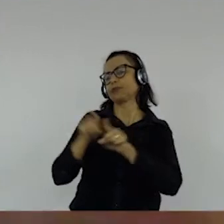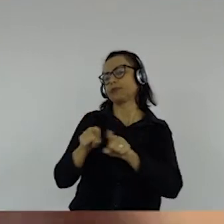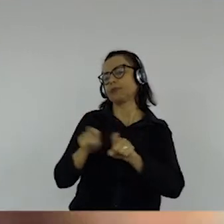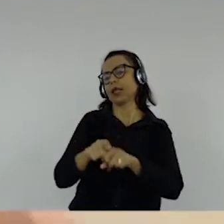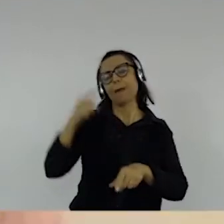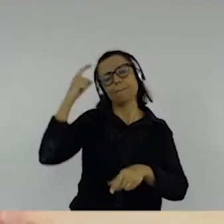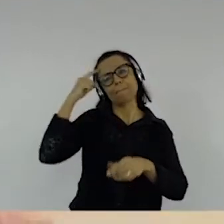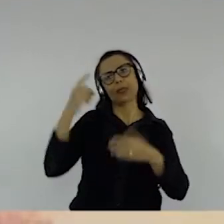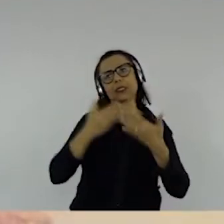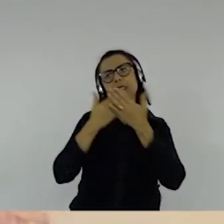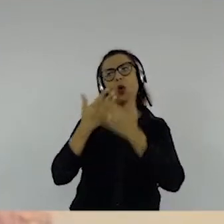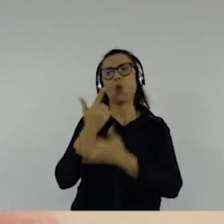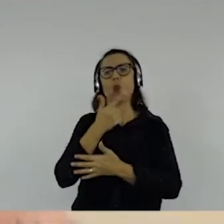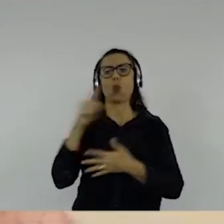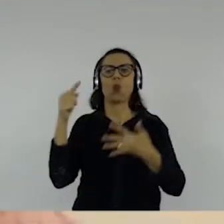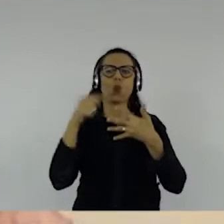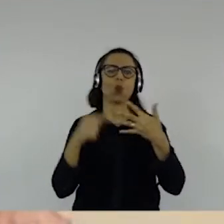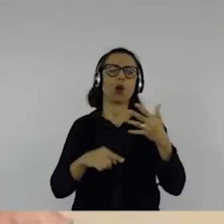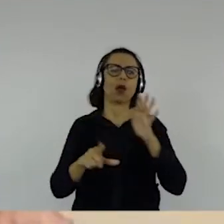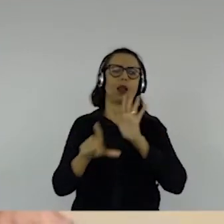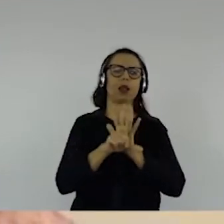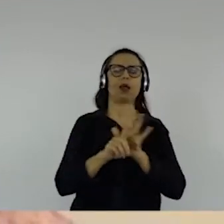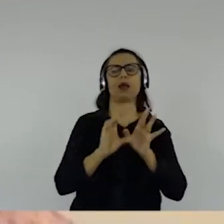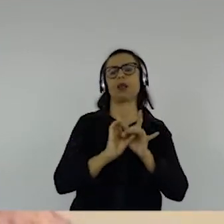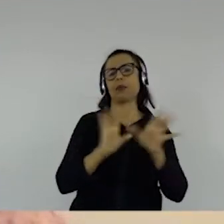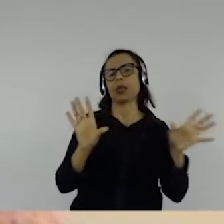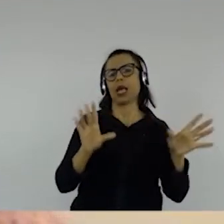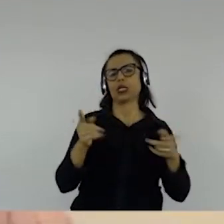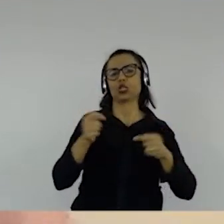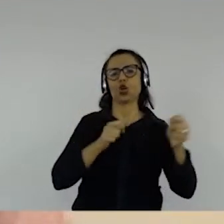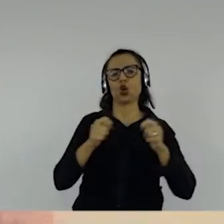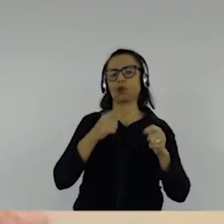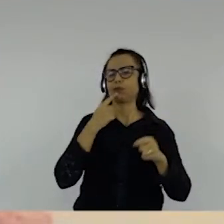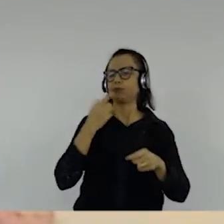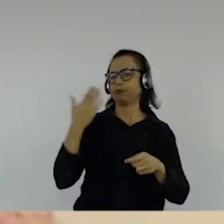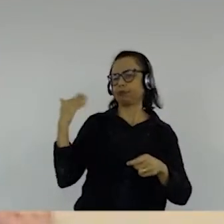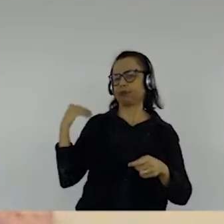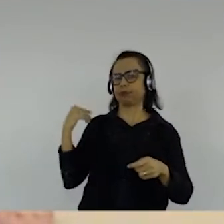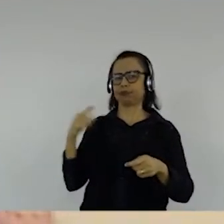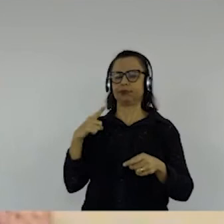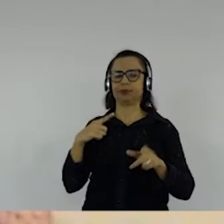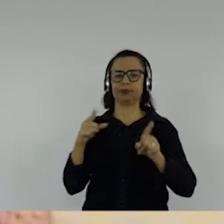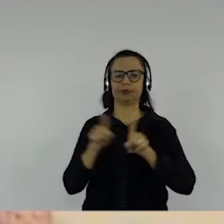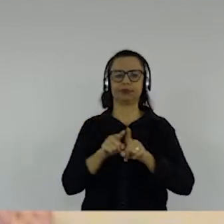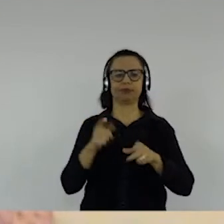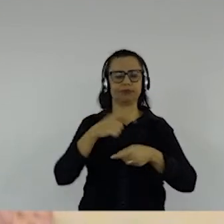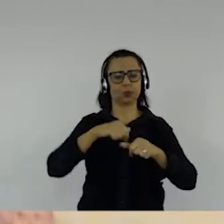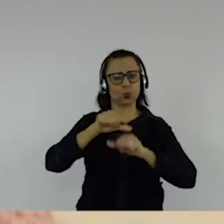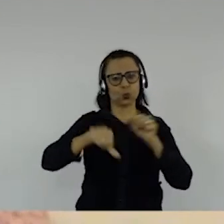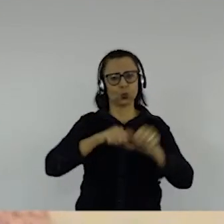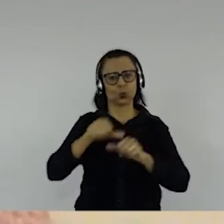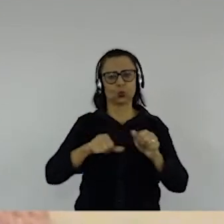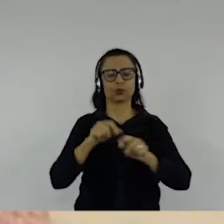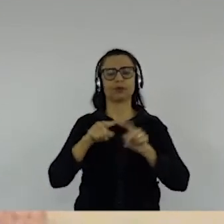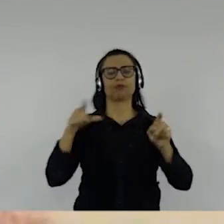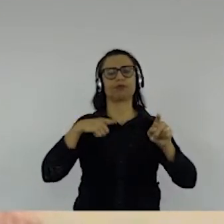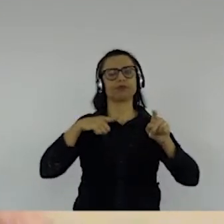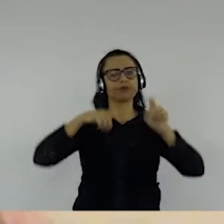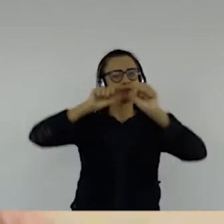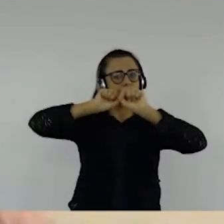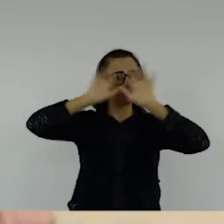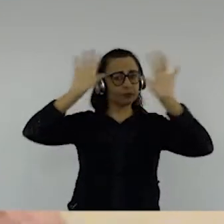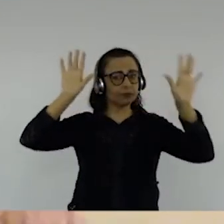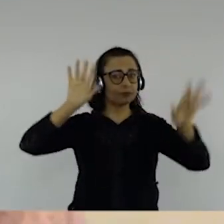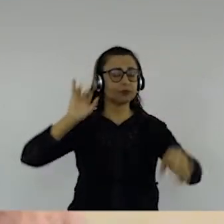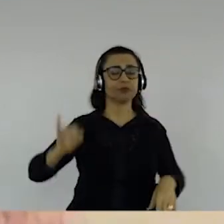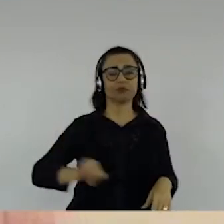outras hipóteses. A Lei de Liberdade Econômica, recentemente, trouxe modificações importantes, fala claramente da importância